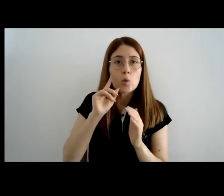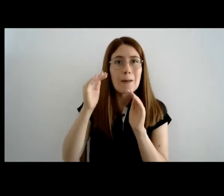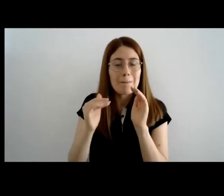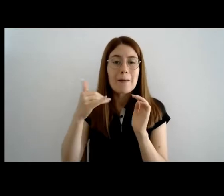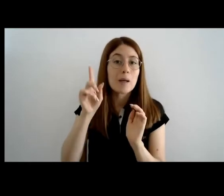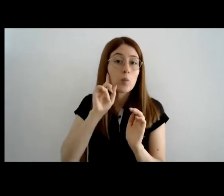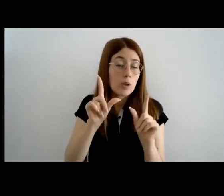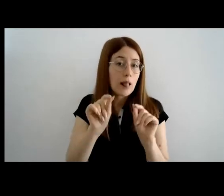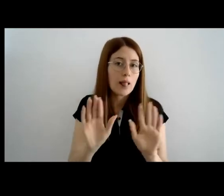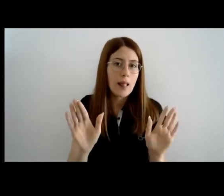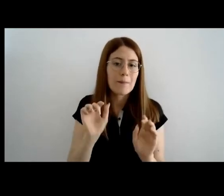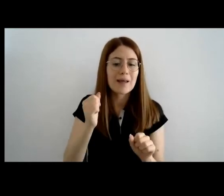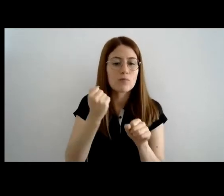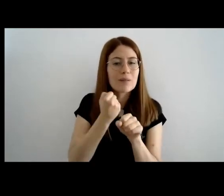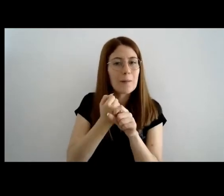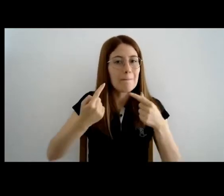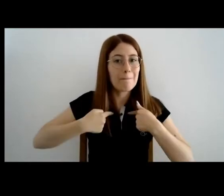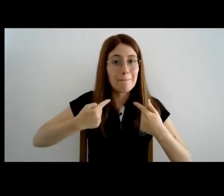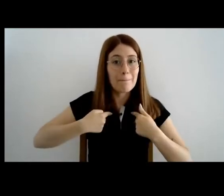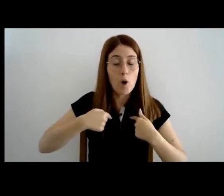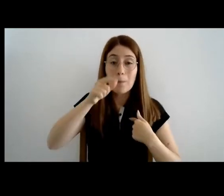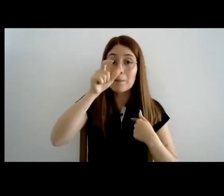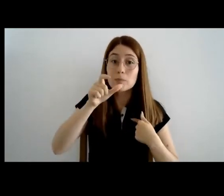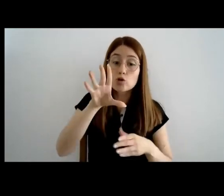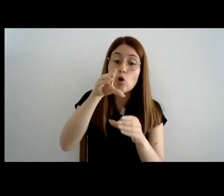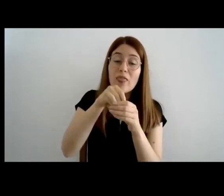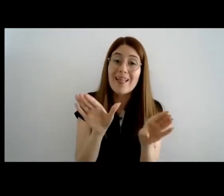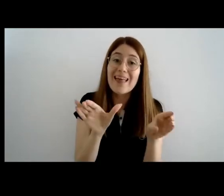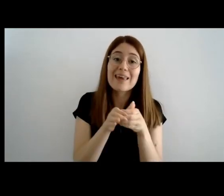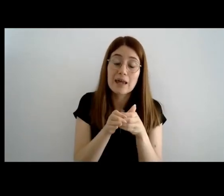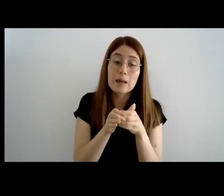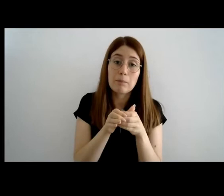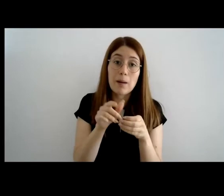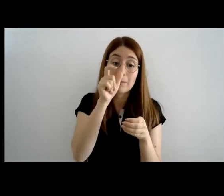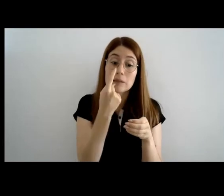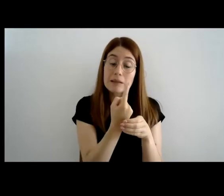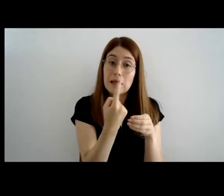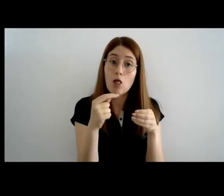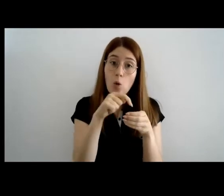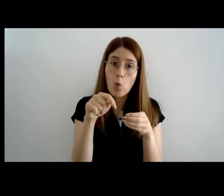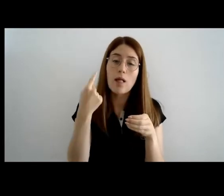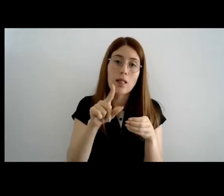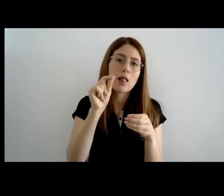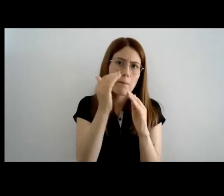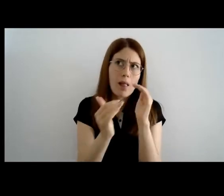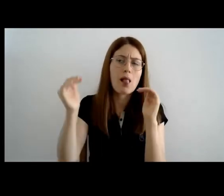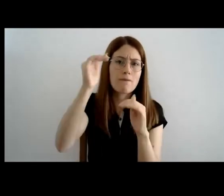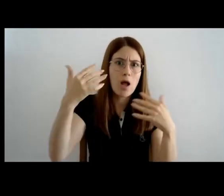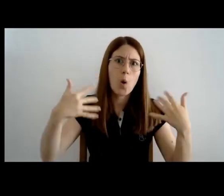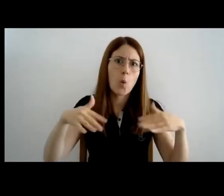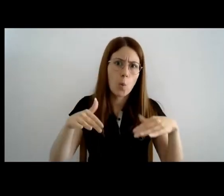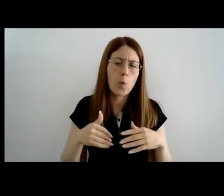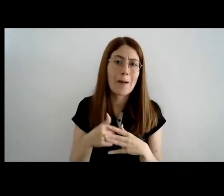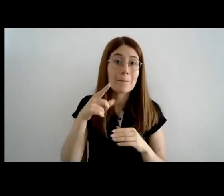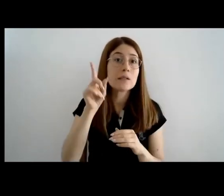desempenho individual das pessoas que compõem a equipa tem também padrões muito elevados, mas mais importante do que ter